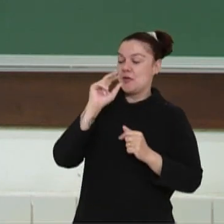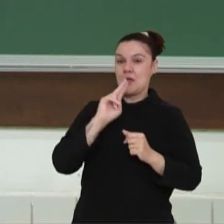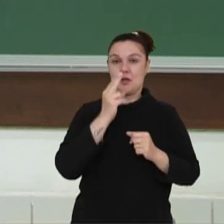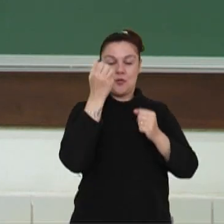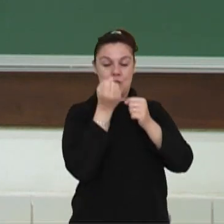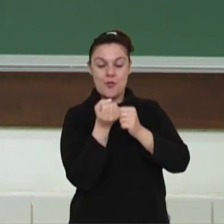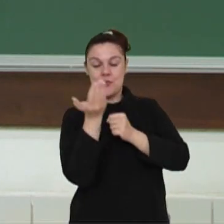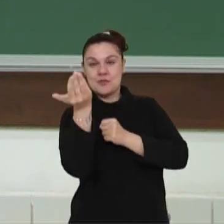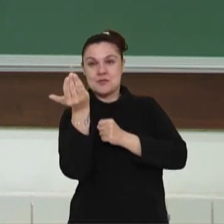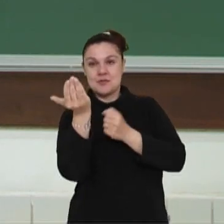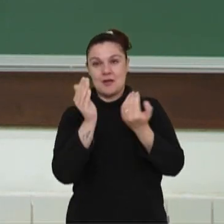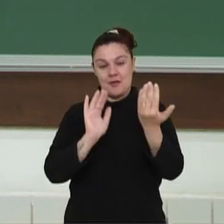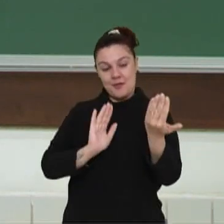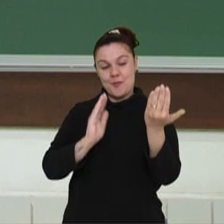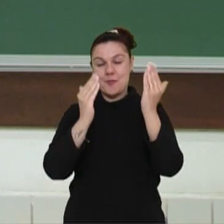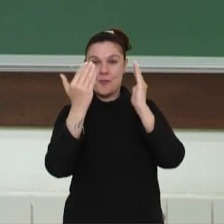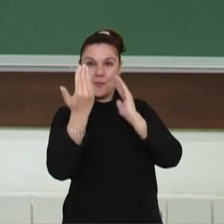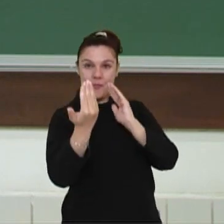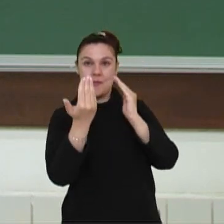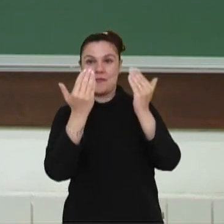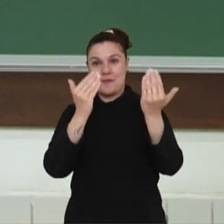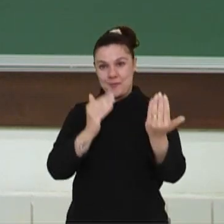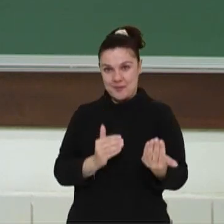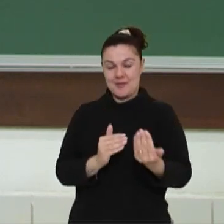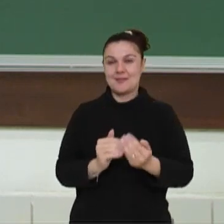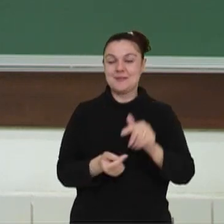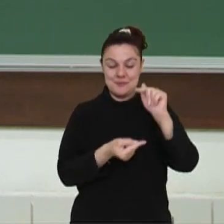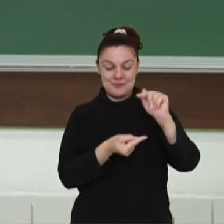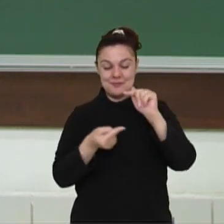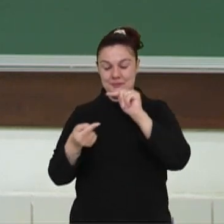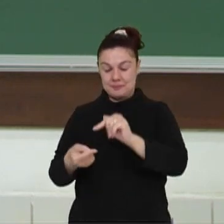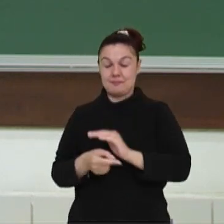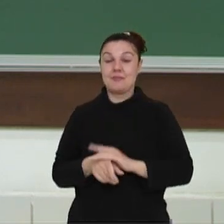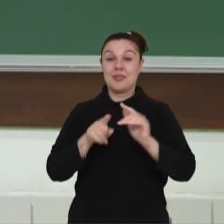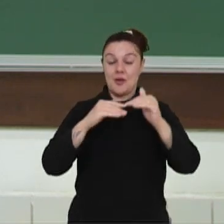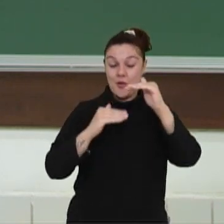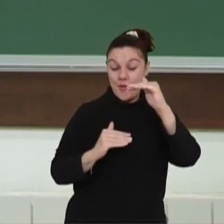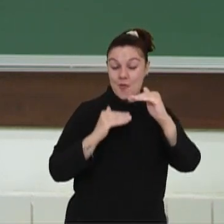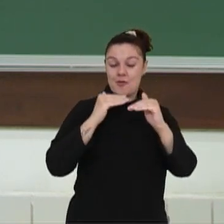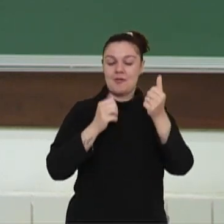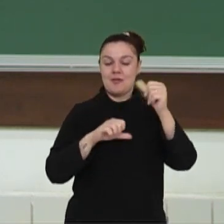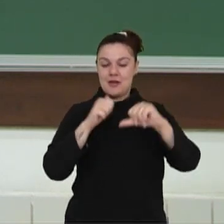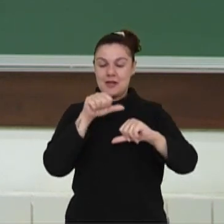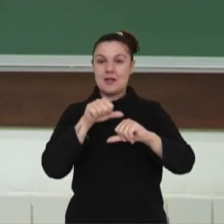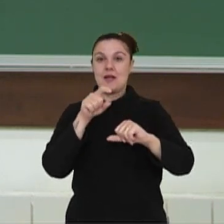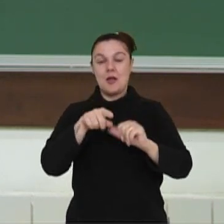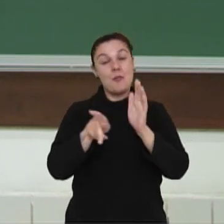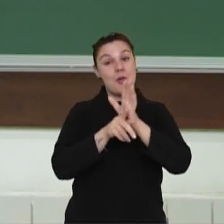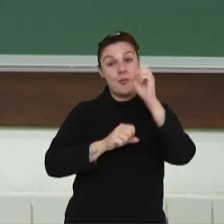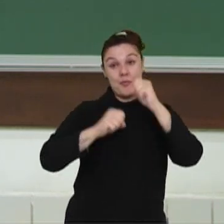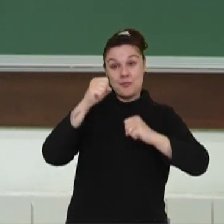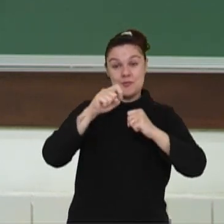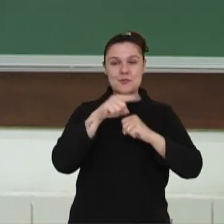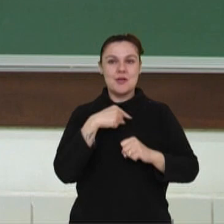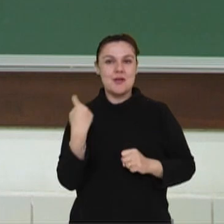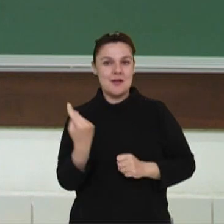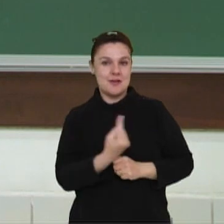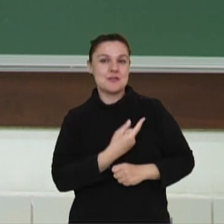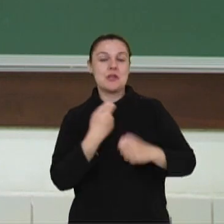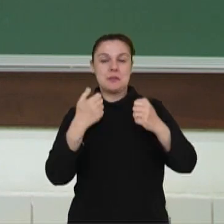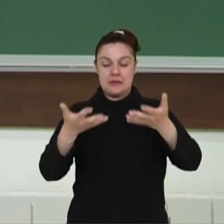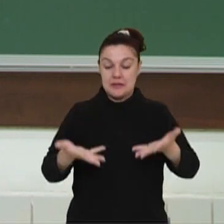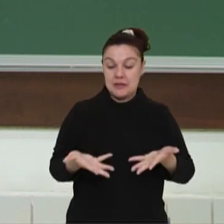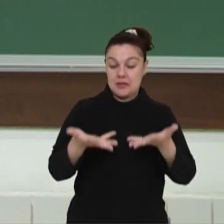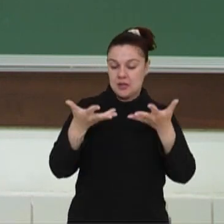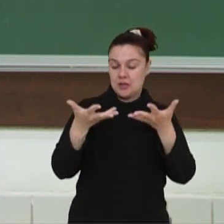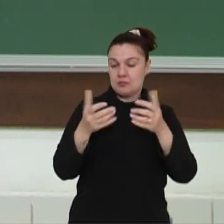umidade sai de lá e aí eu tenho a posição mudada dos bonequinhos. O equilíbrio químico ajuda muito a indústria quando a gente quer